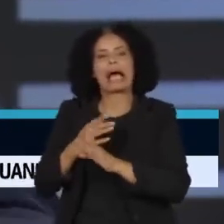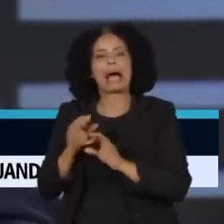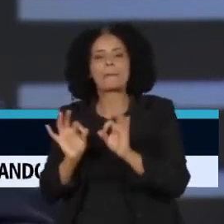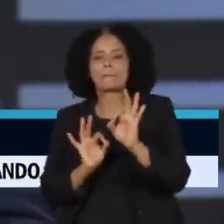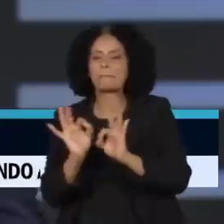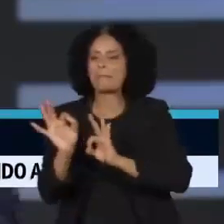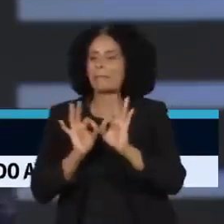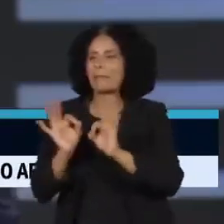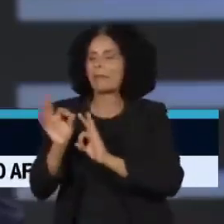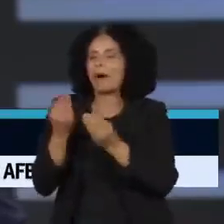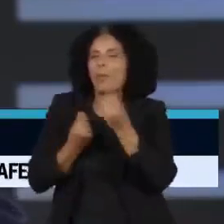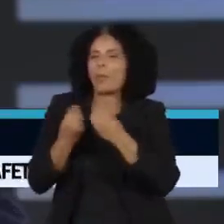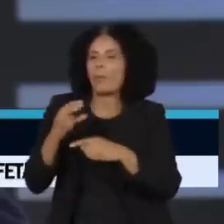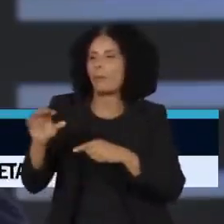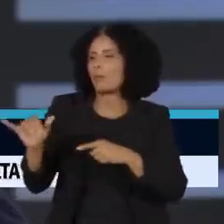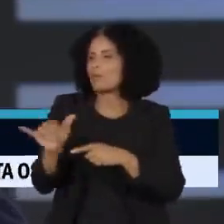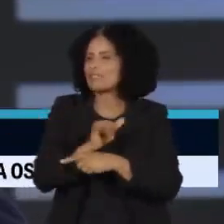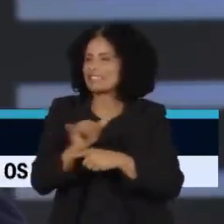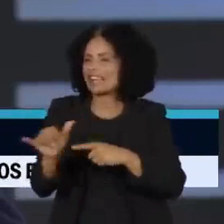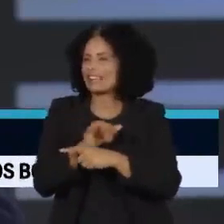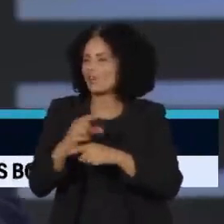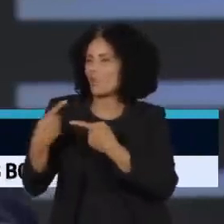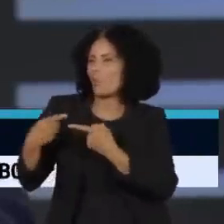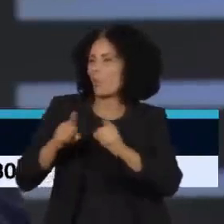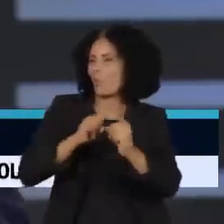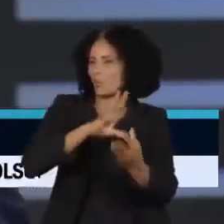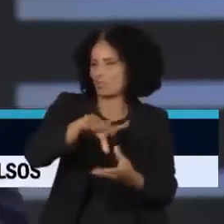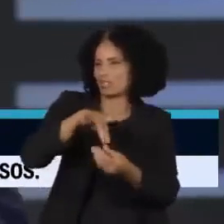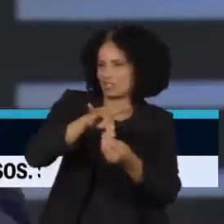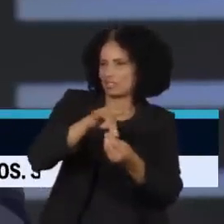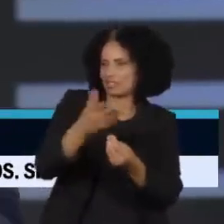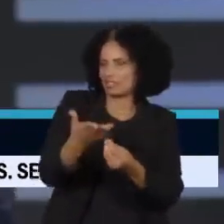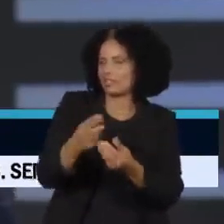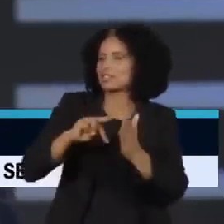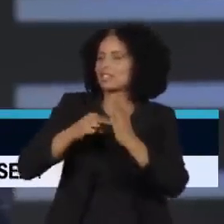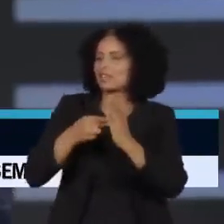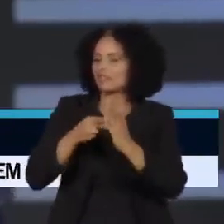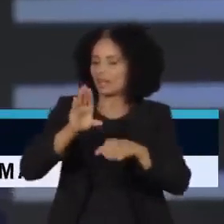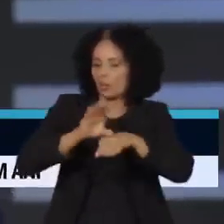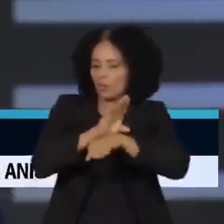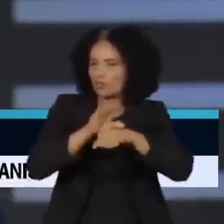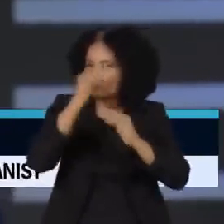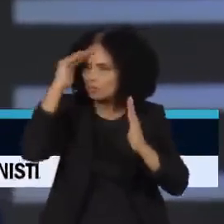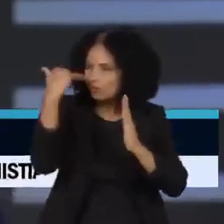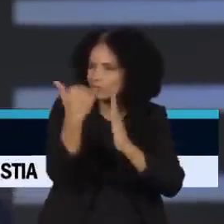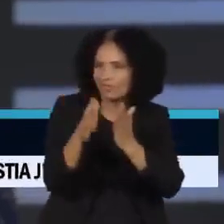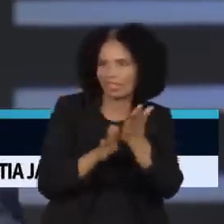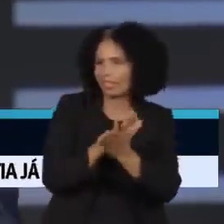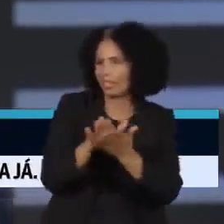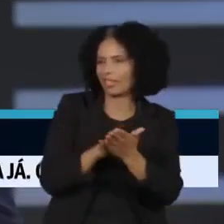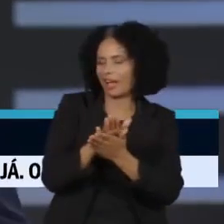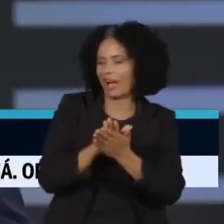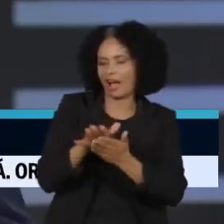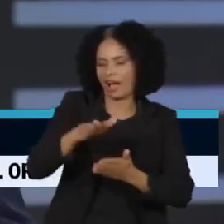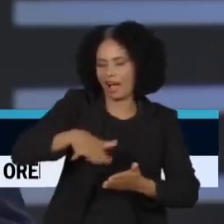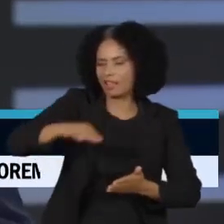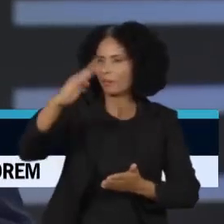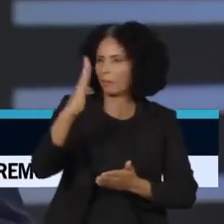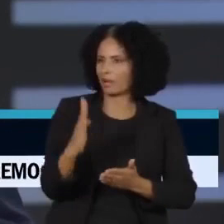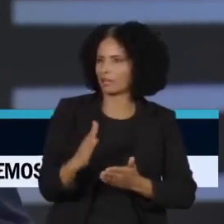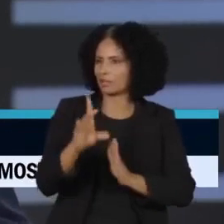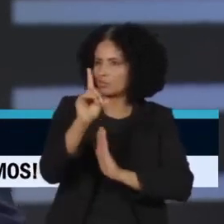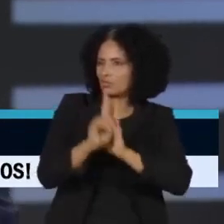da o discurso da hostilidade a concepção a o estado democrático em direito e esses